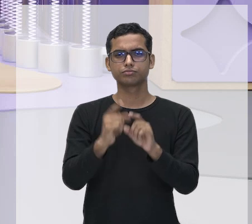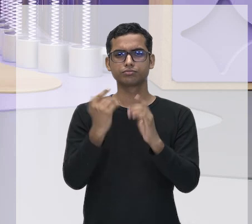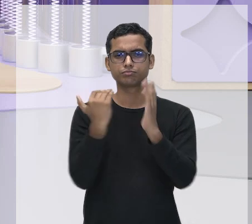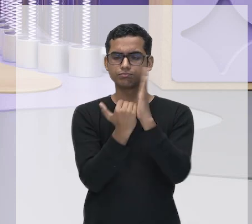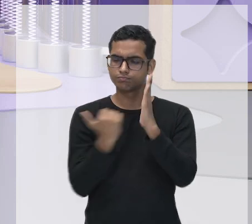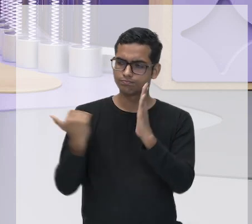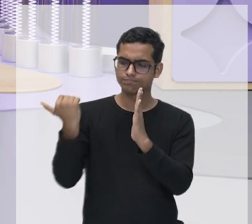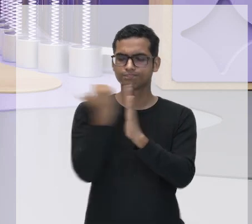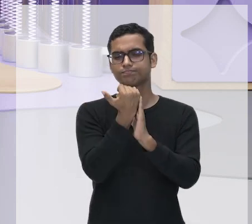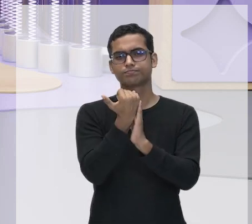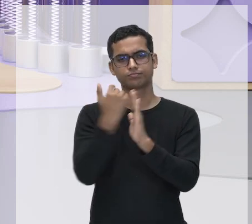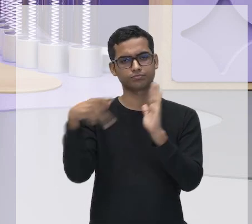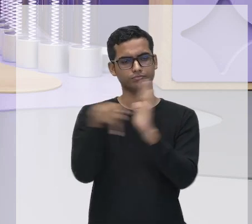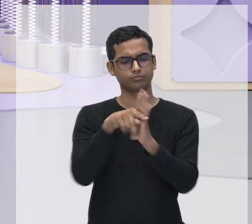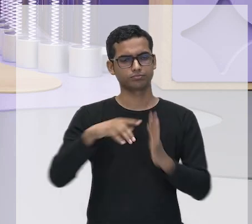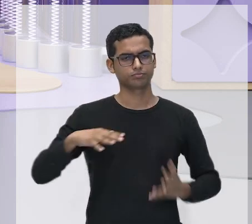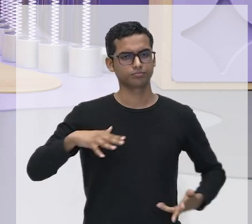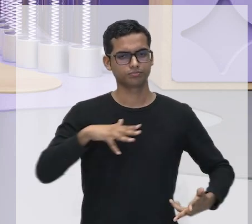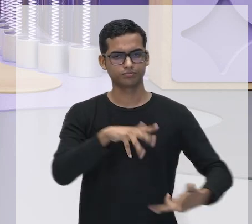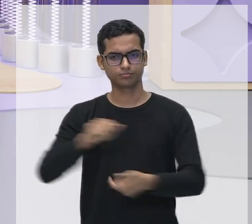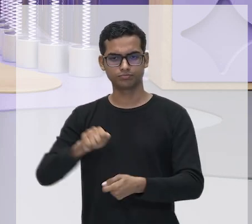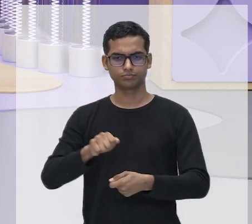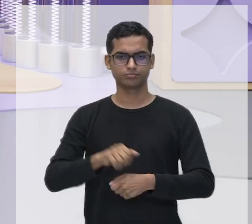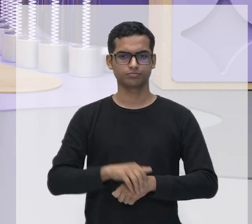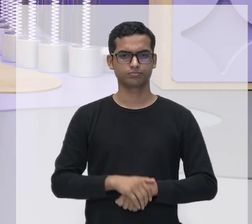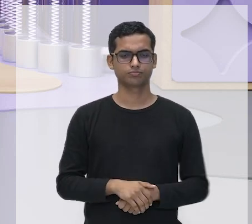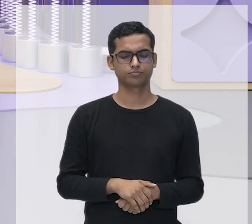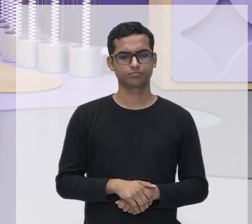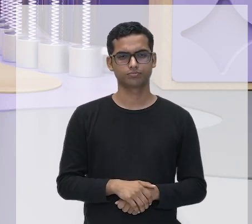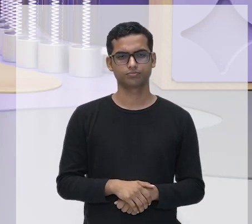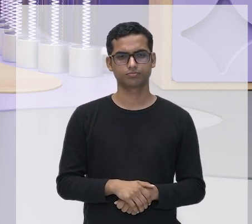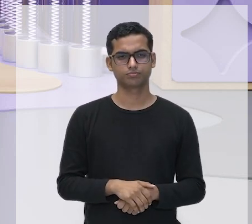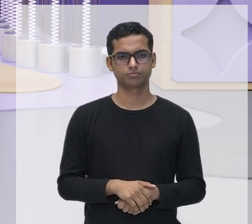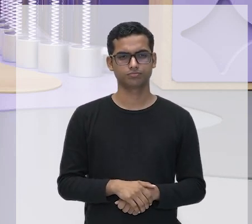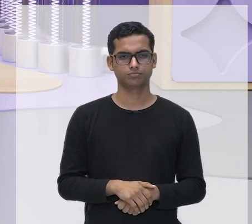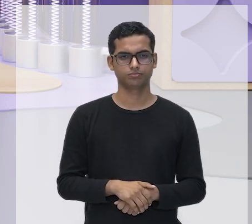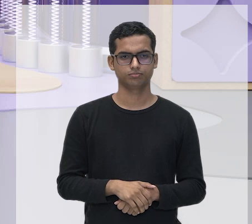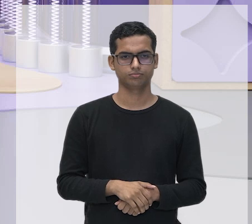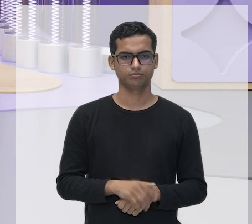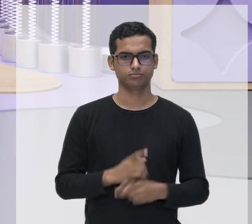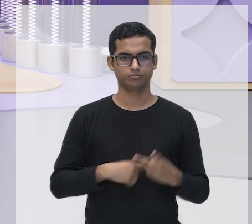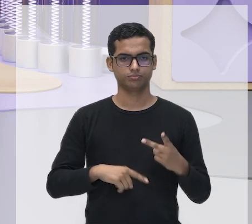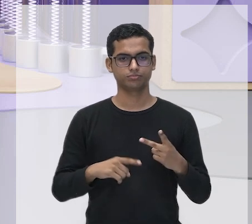verdades absolutas. Ok? Vamos seguir.